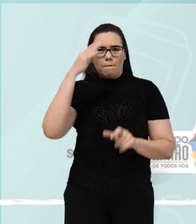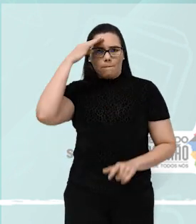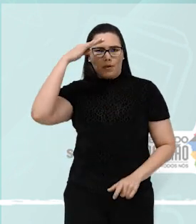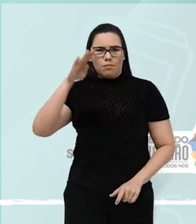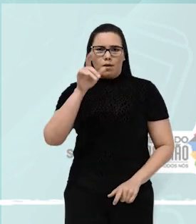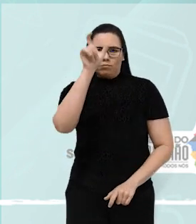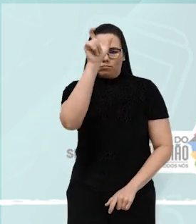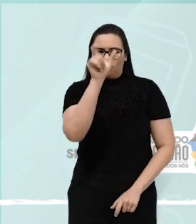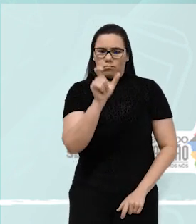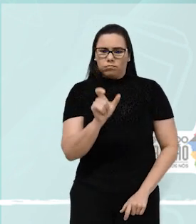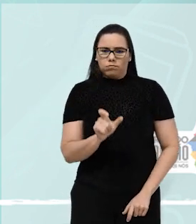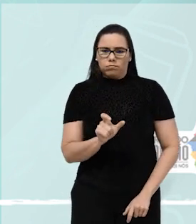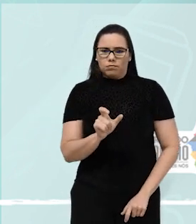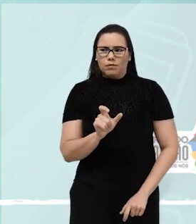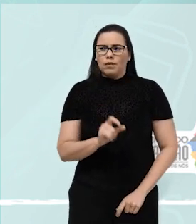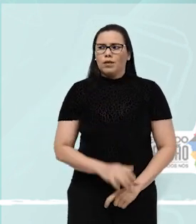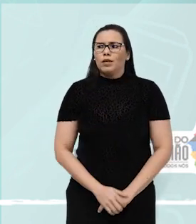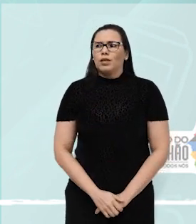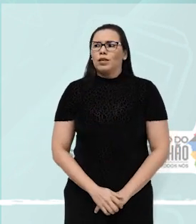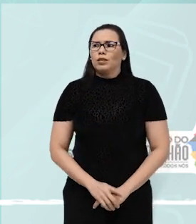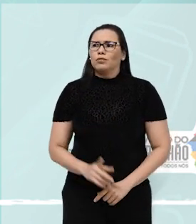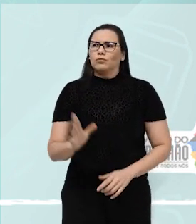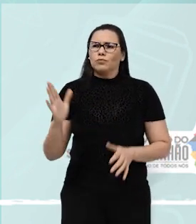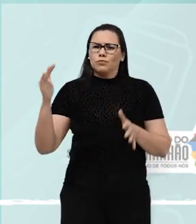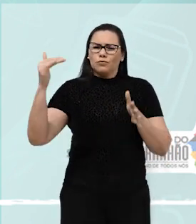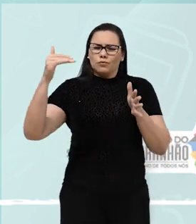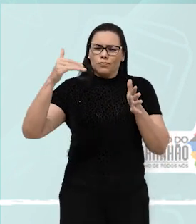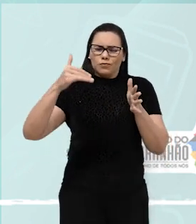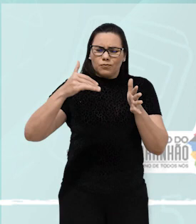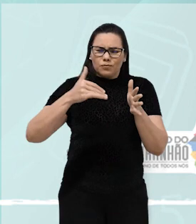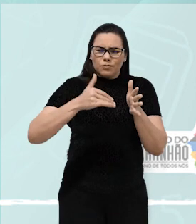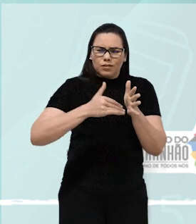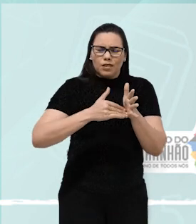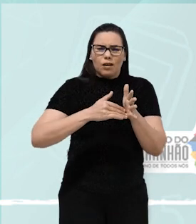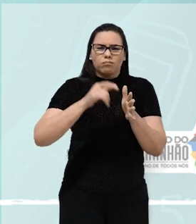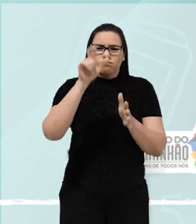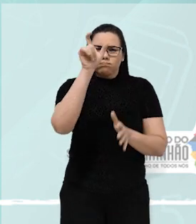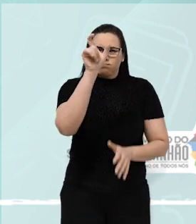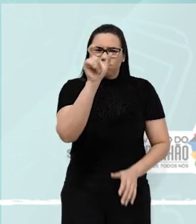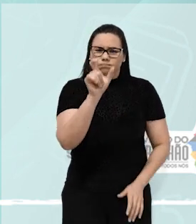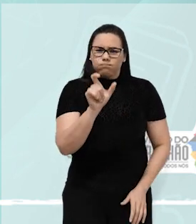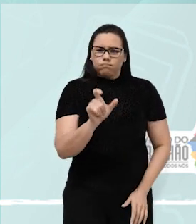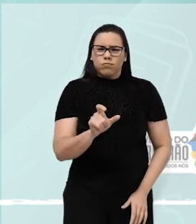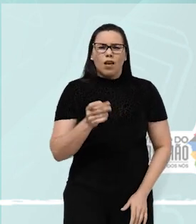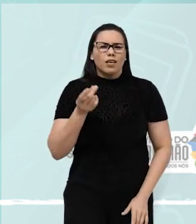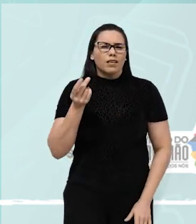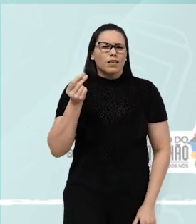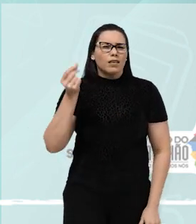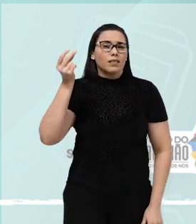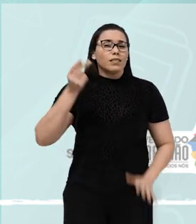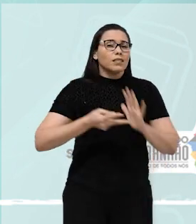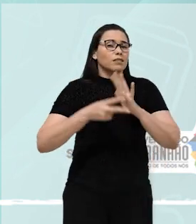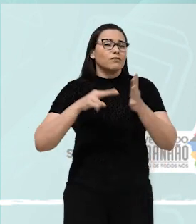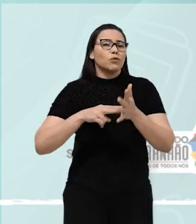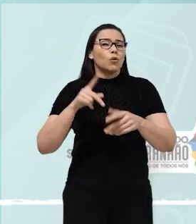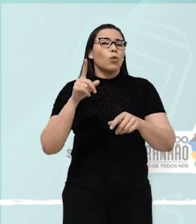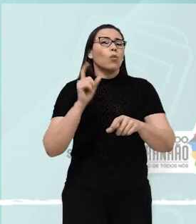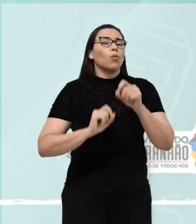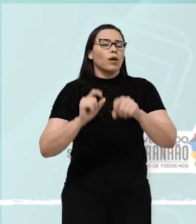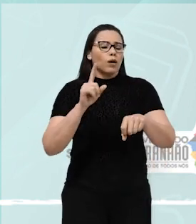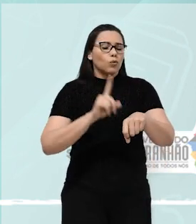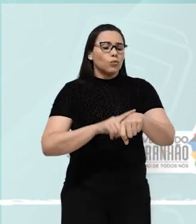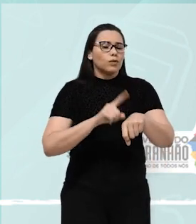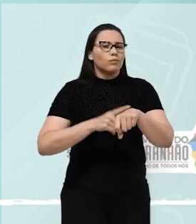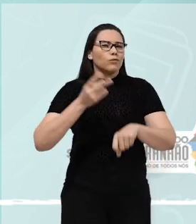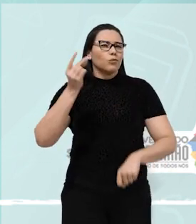descendo nessa árvore, mais antigo vai ser o tempo, né? Então, aqui eu tenho um ancestral comum no início do tempo.